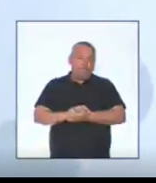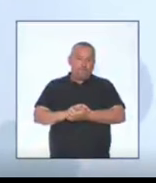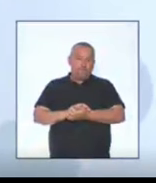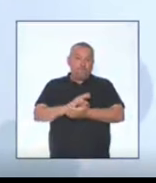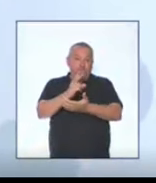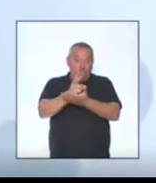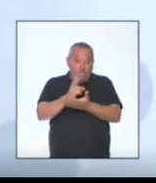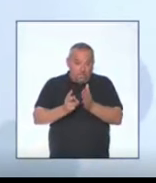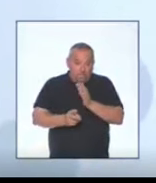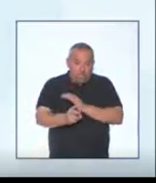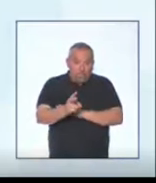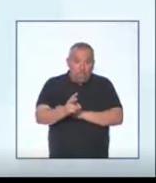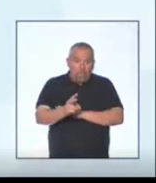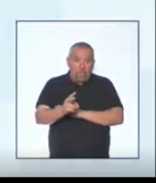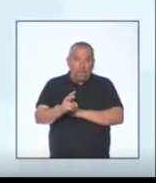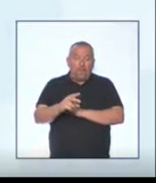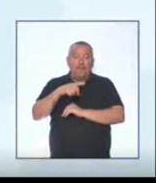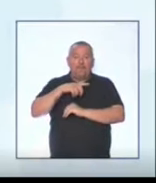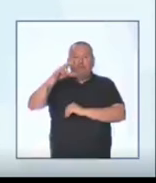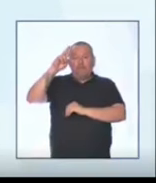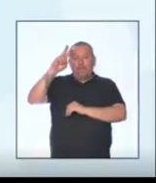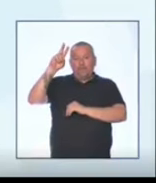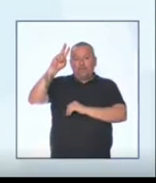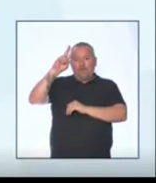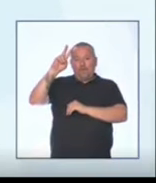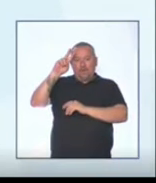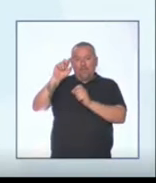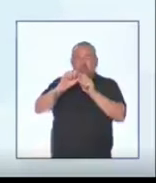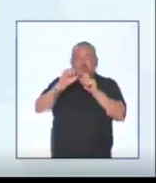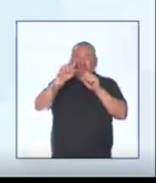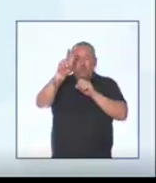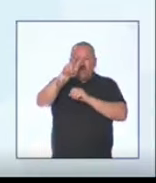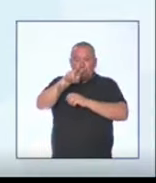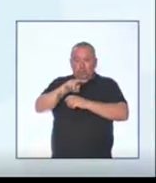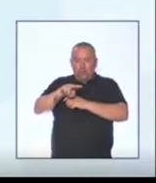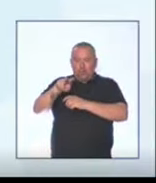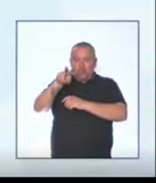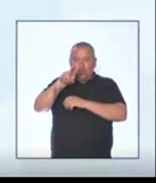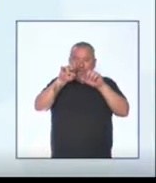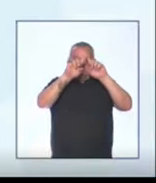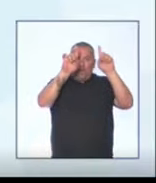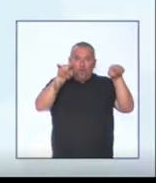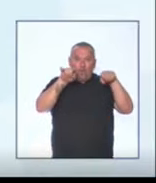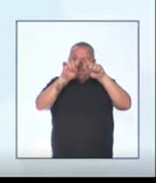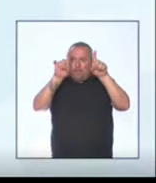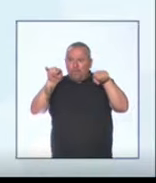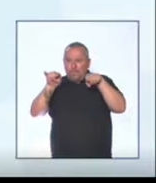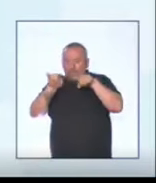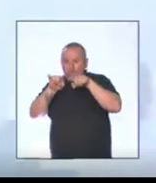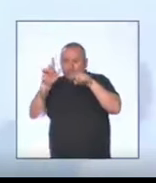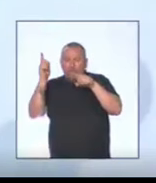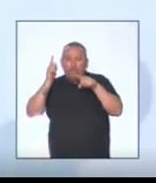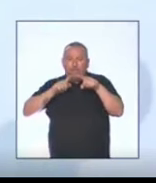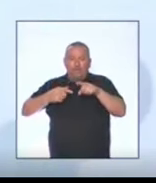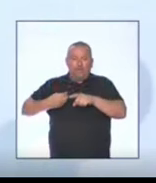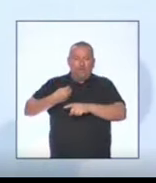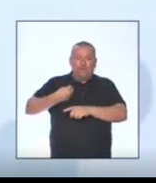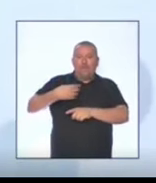então? Trouxe uma história em quadrinhos, nós vamos fazer uma leitura de uma história em quadrinhos, para que a gente possa vivenciar